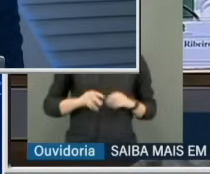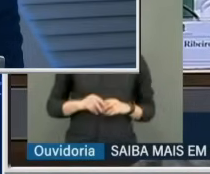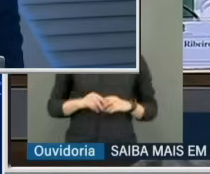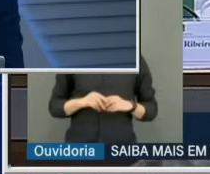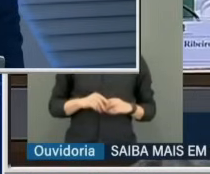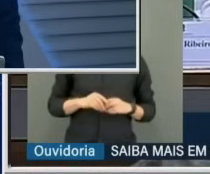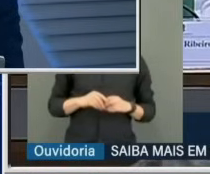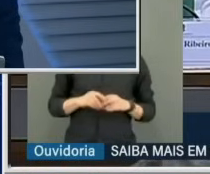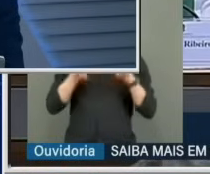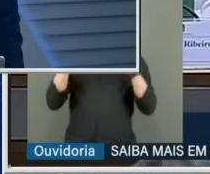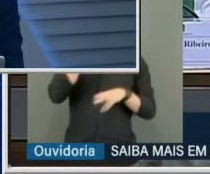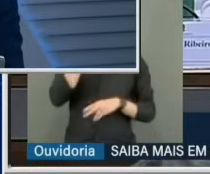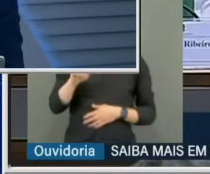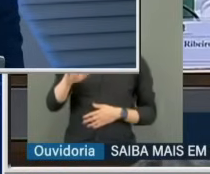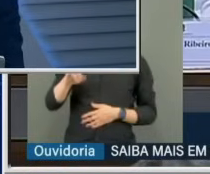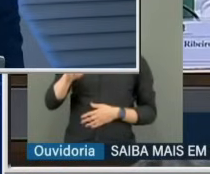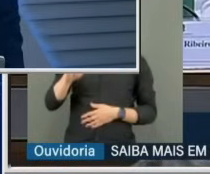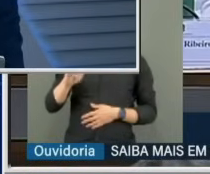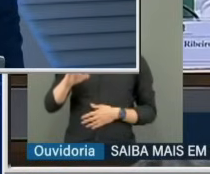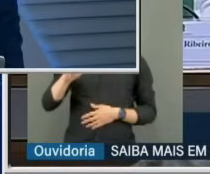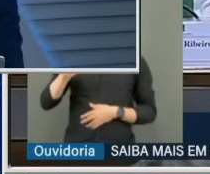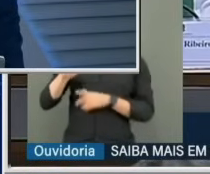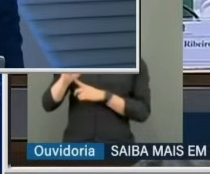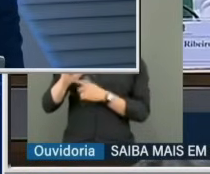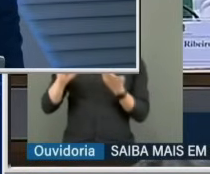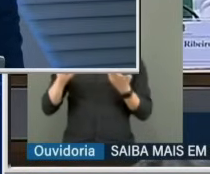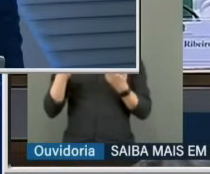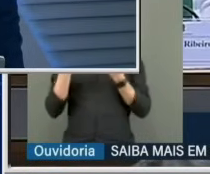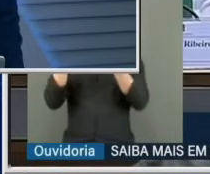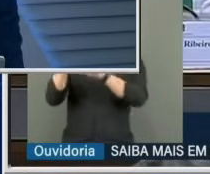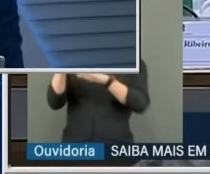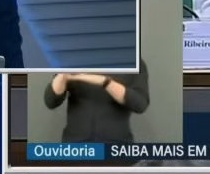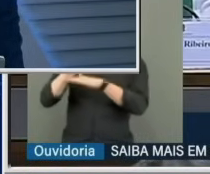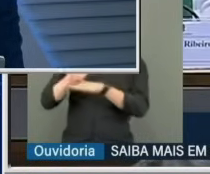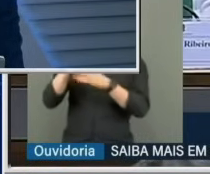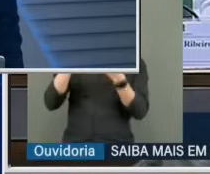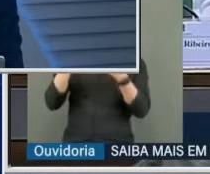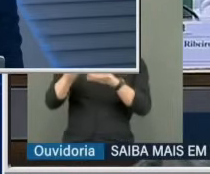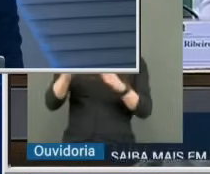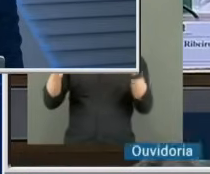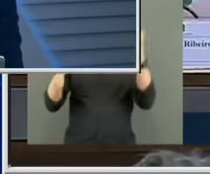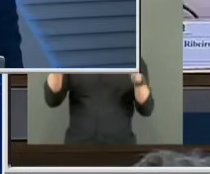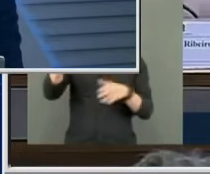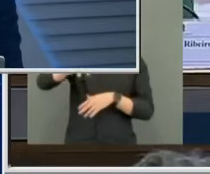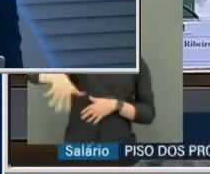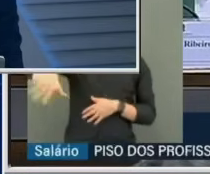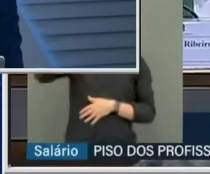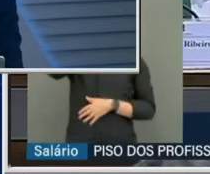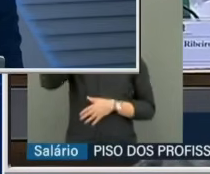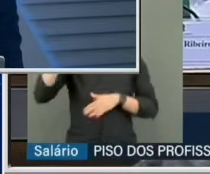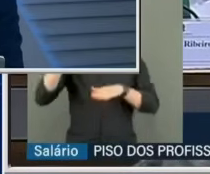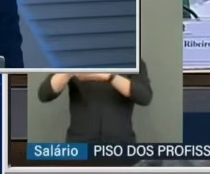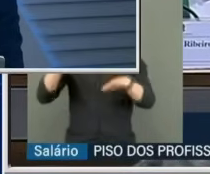acerca da sessão de hoje, o que o general Heleno revelou de importante. Ele respondeu a todos os questionamentos, em alguns